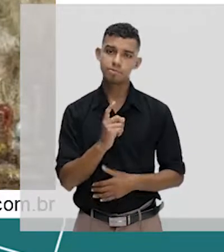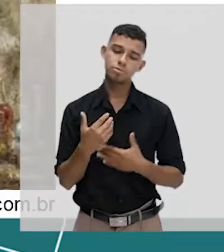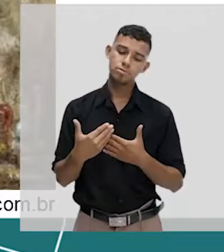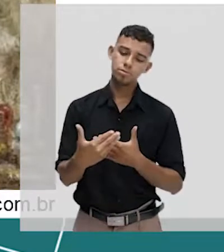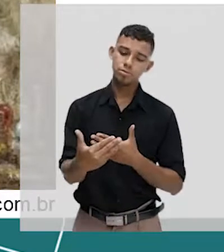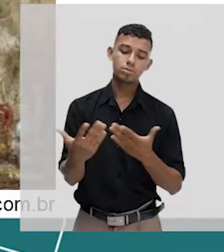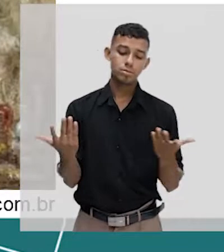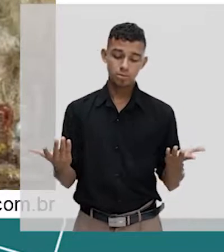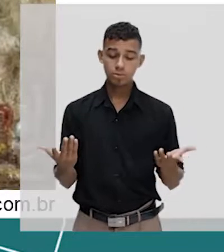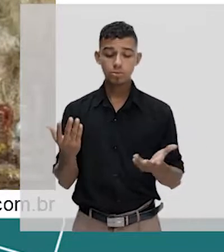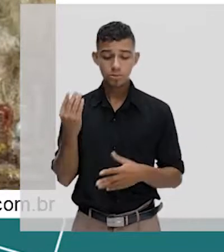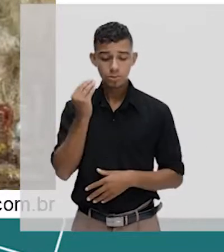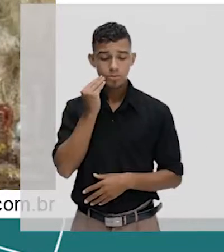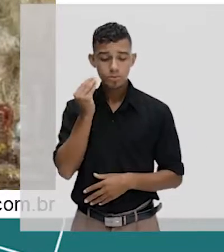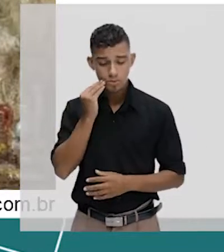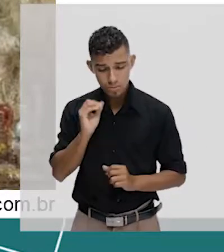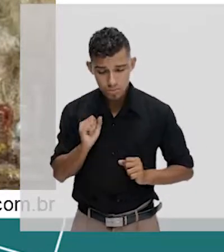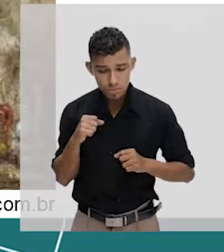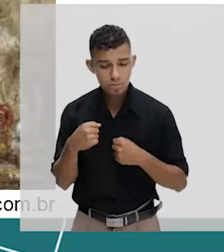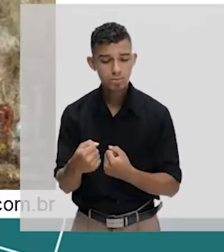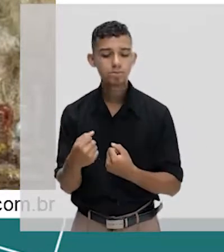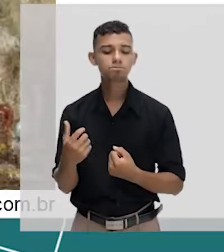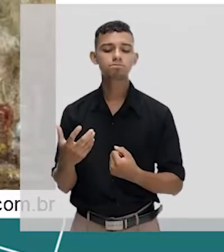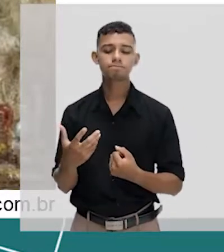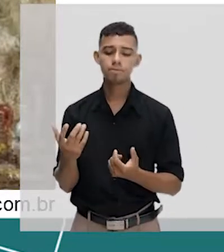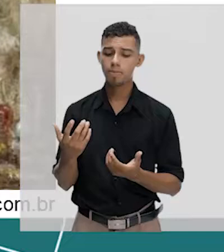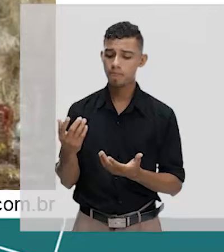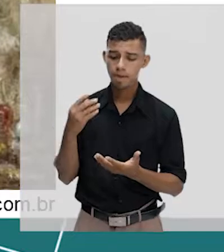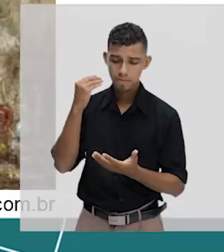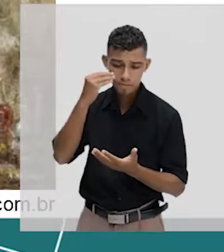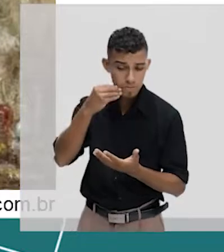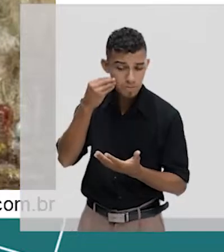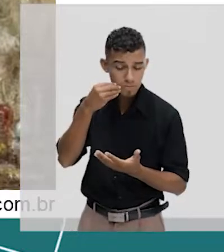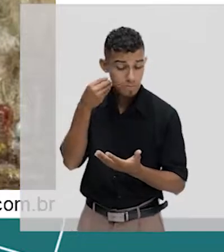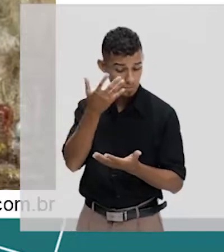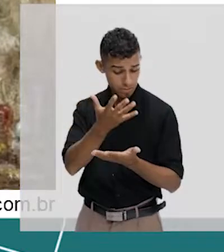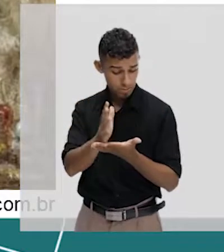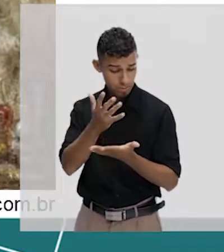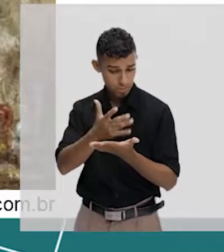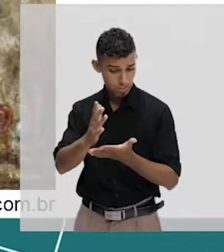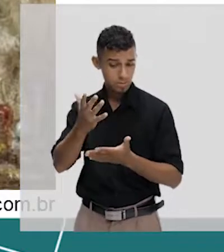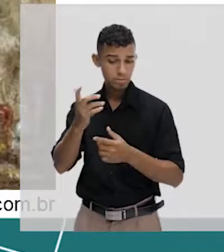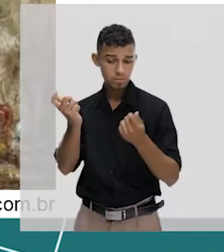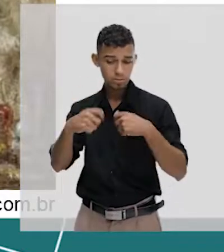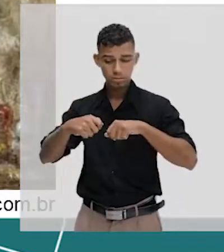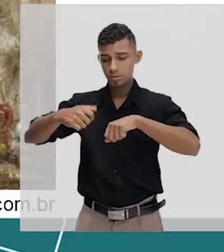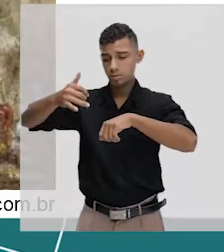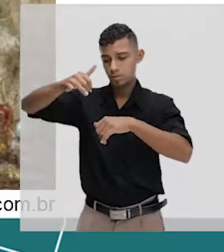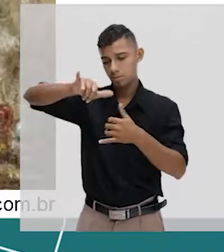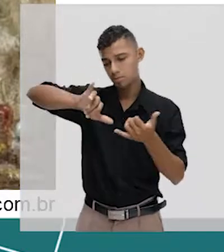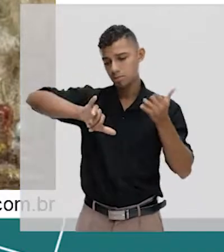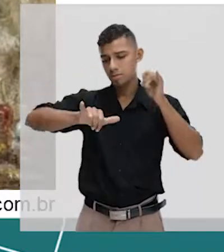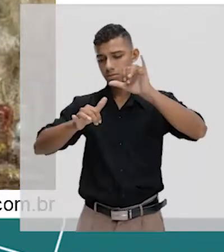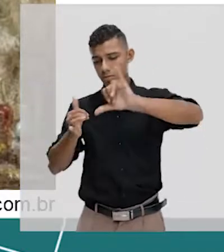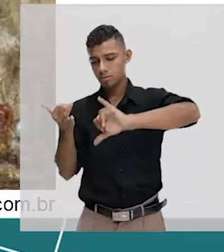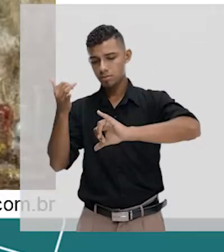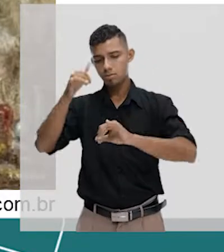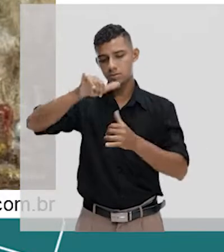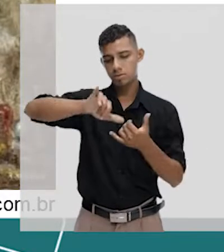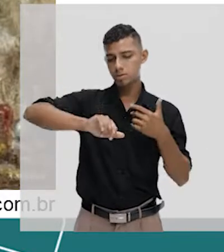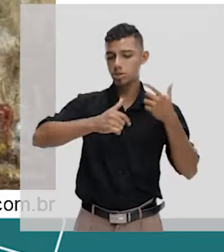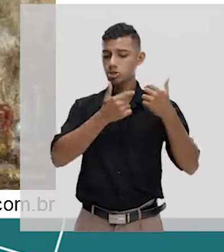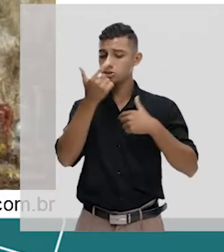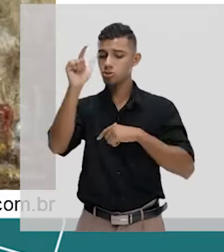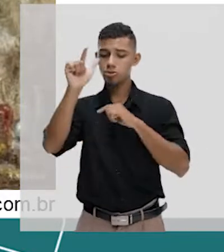entanto, essas tentativas, esses experimentos, levaram à descoberta de muitas outras